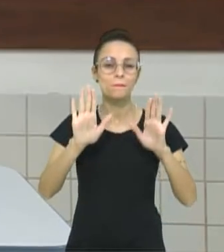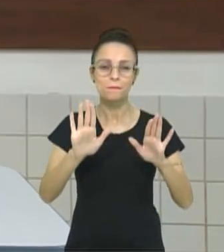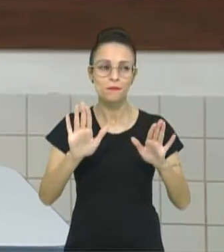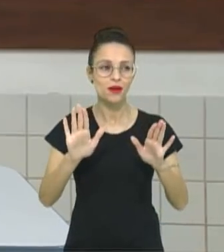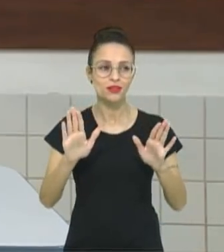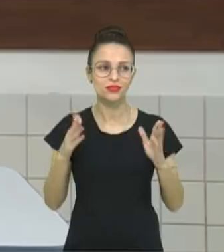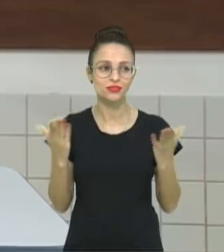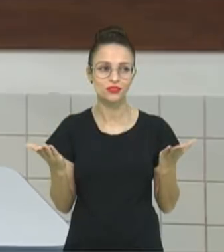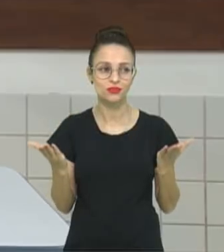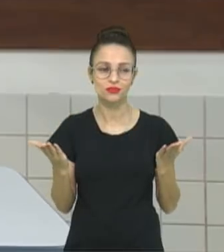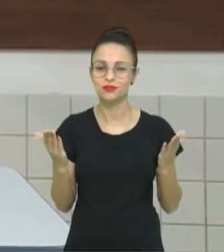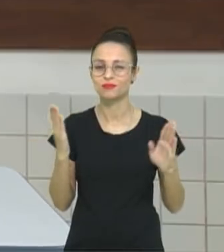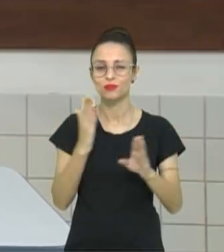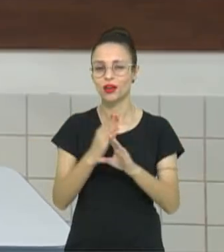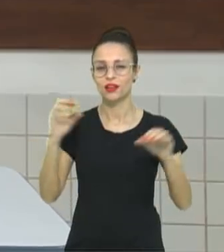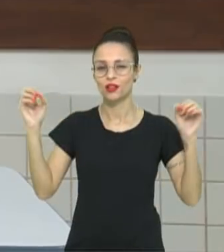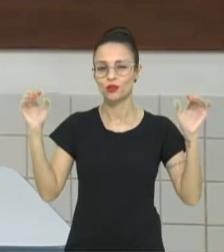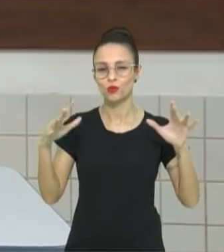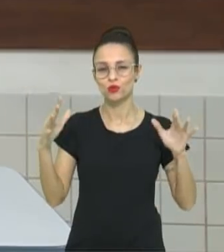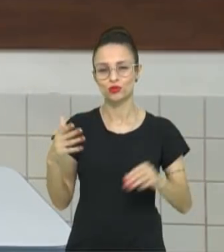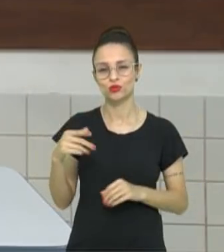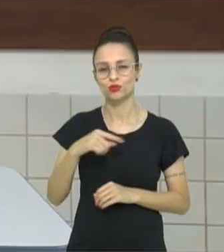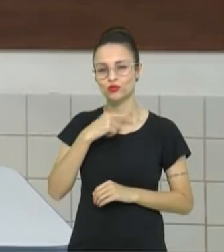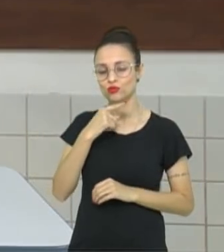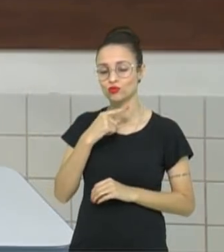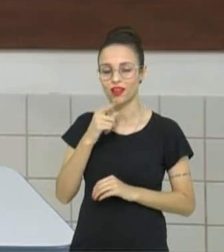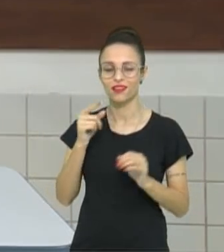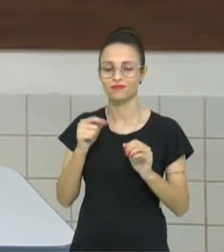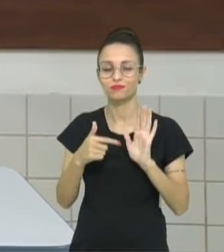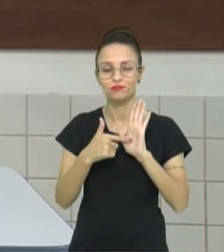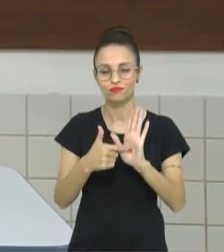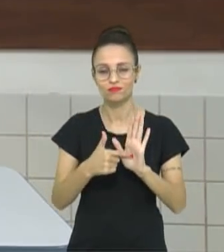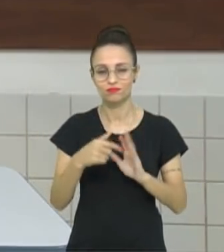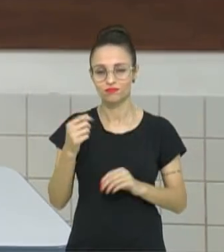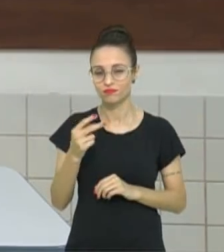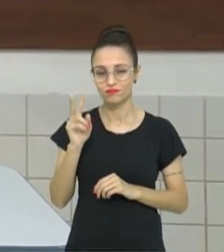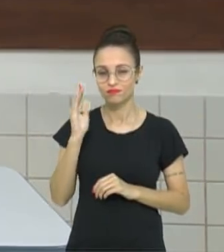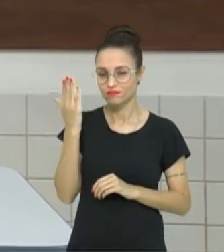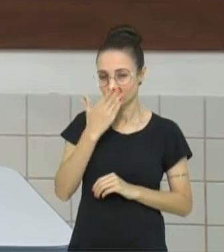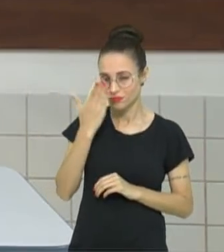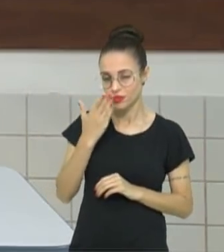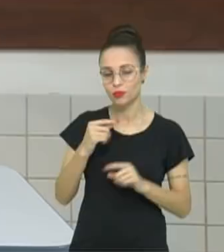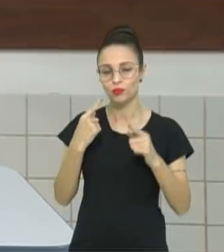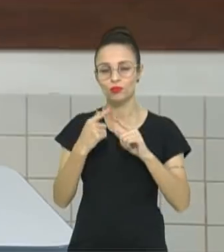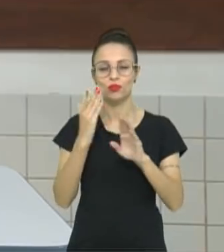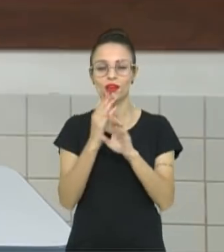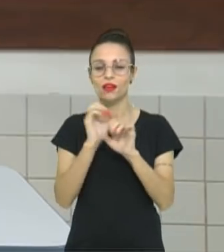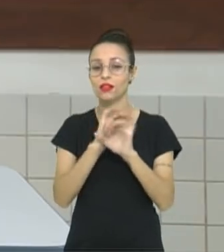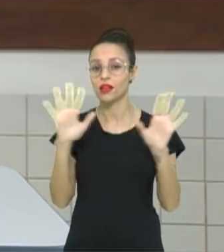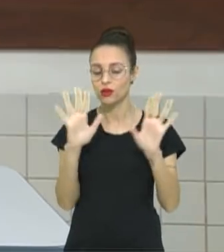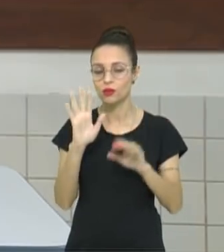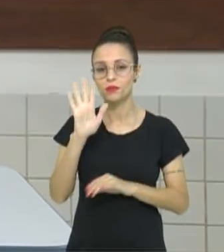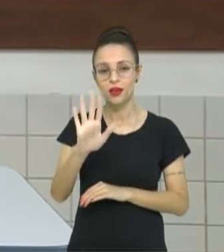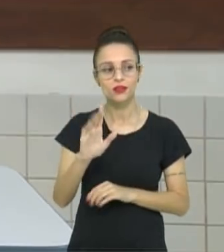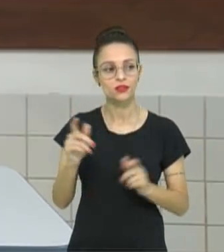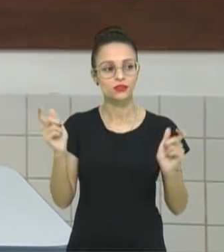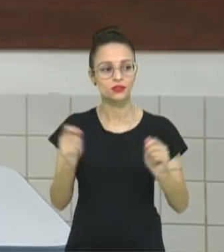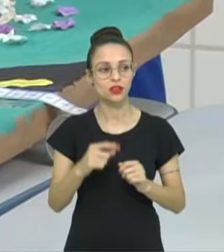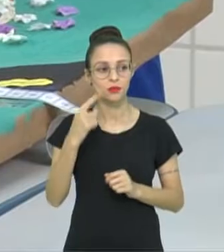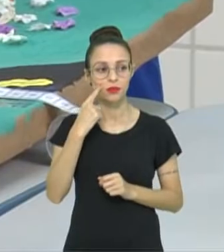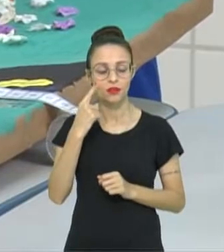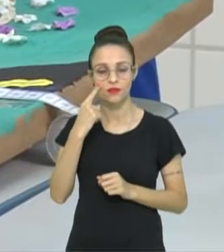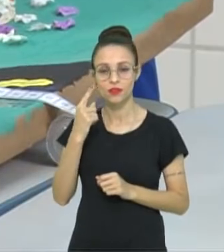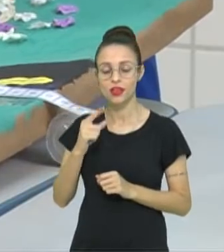né, por causa das luzes, ficou muito clarinha. A gente pode também utilizar a medida entre eles aqui,